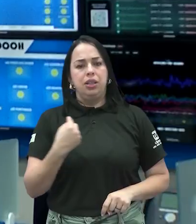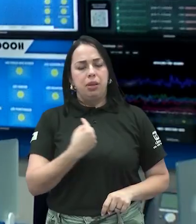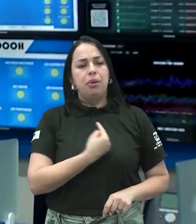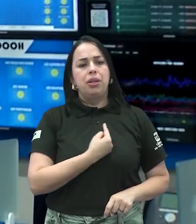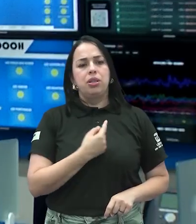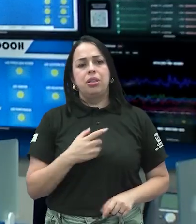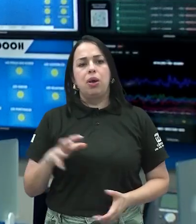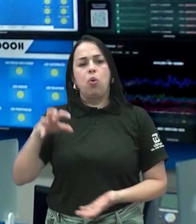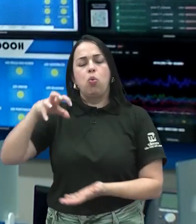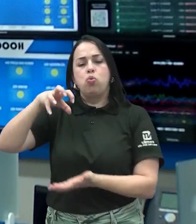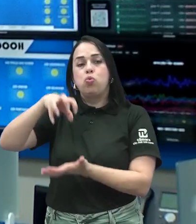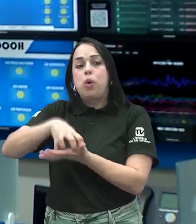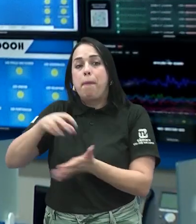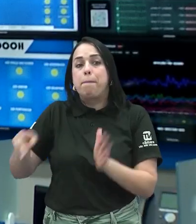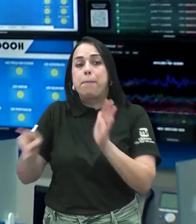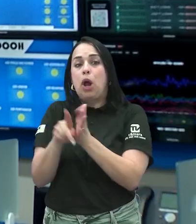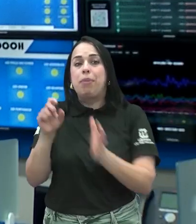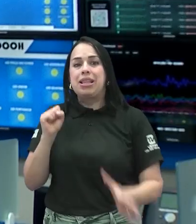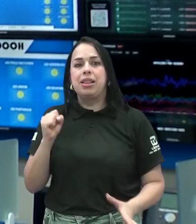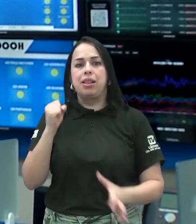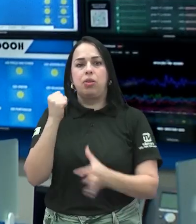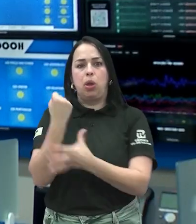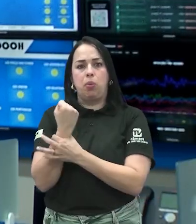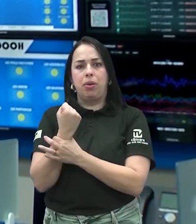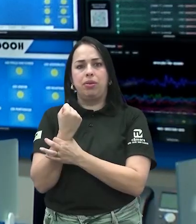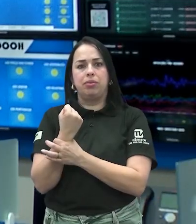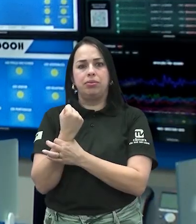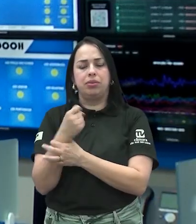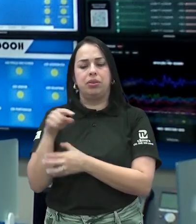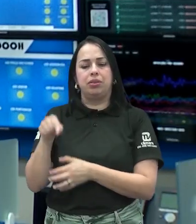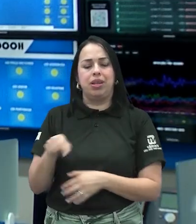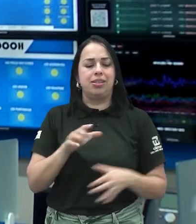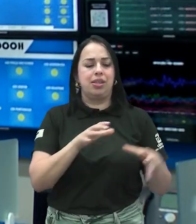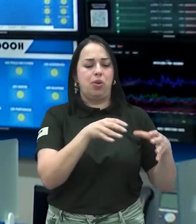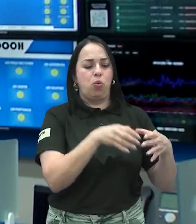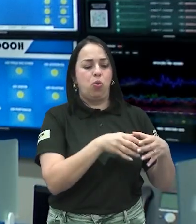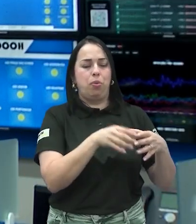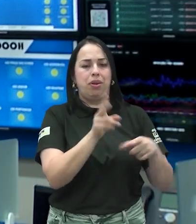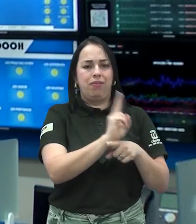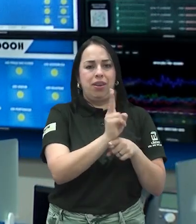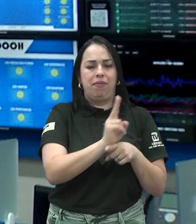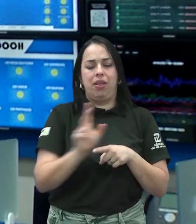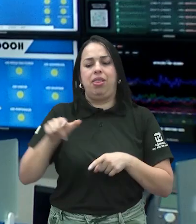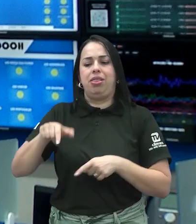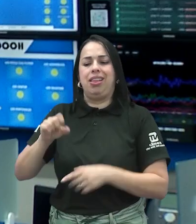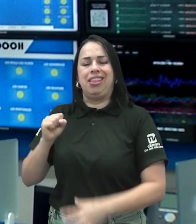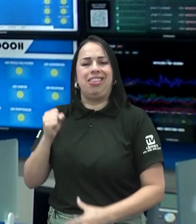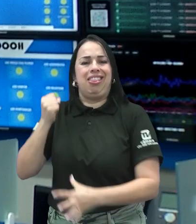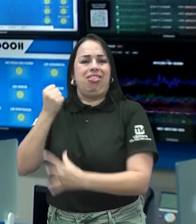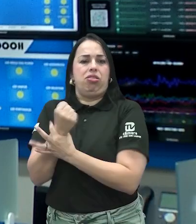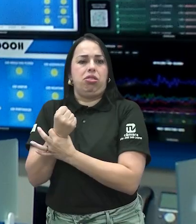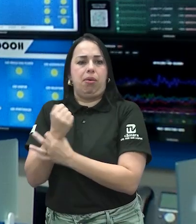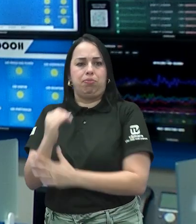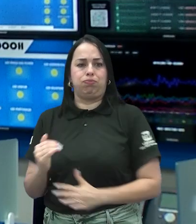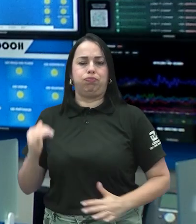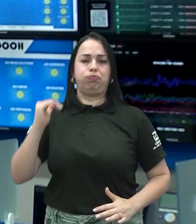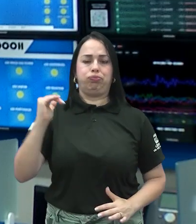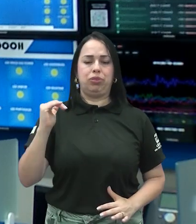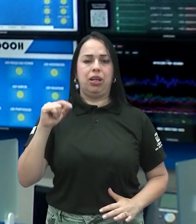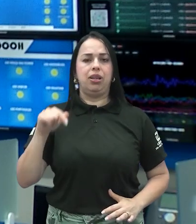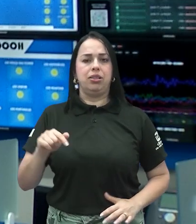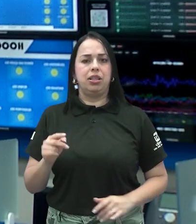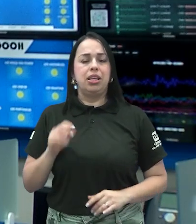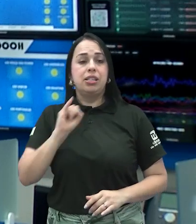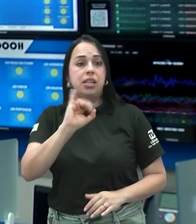temos a central de operação de segurança, que já é um time mais avançado que faz a análise de